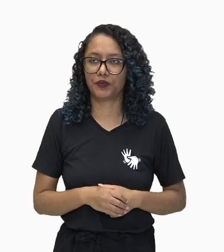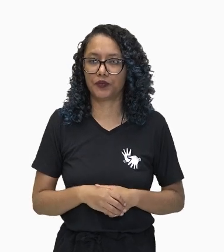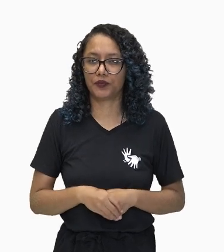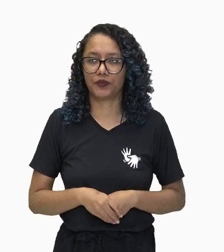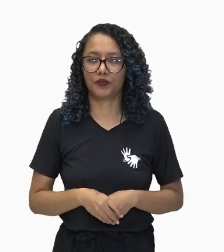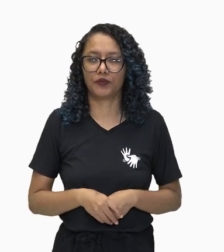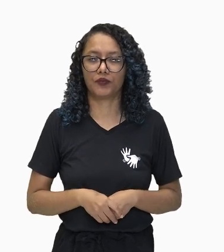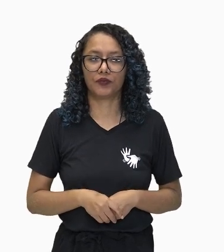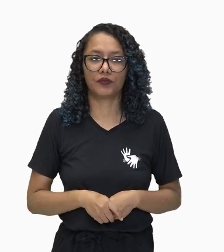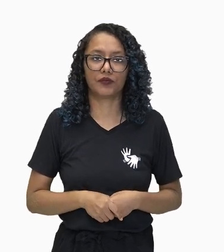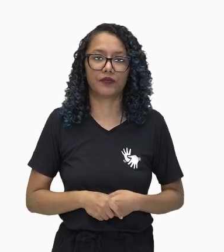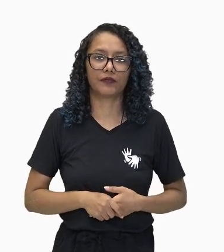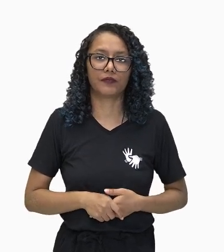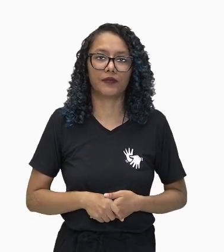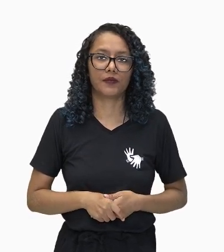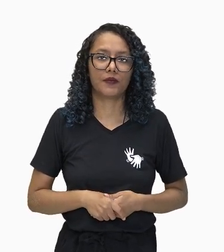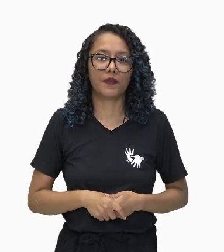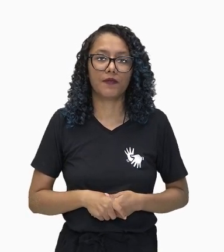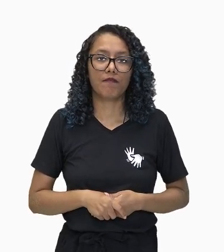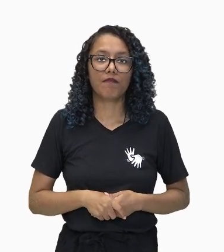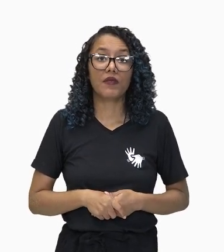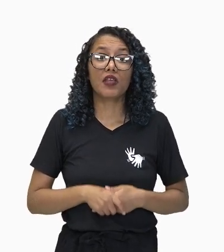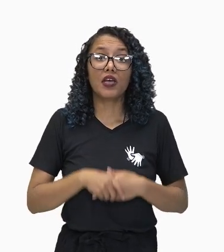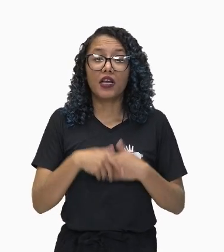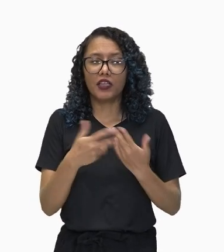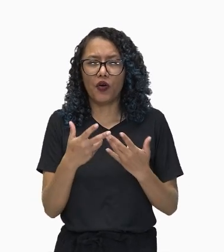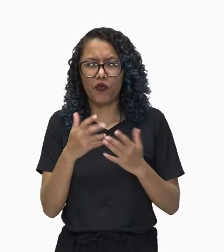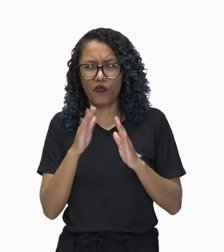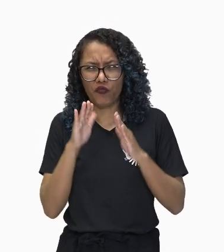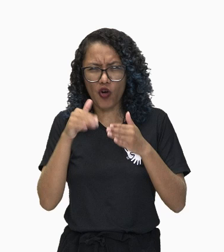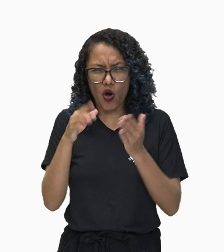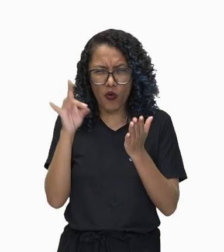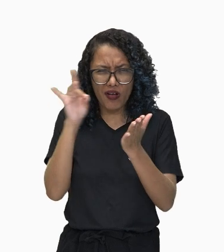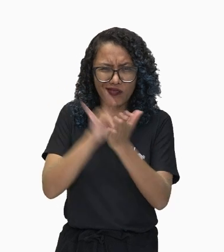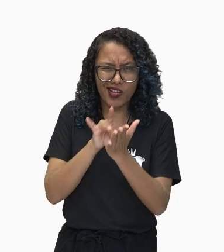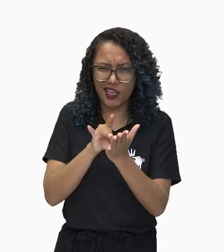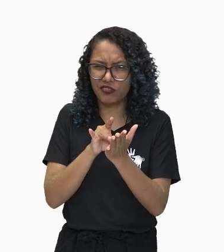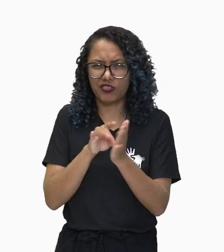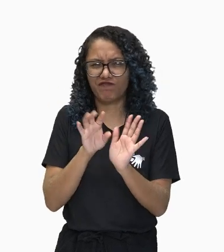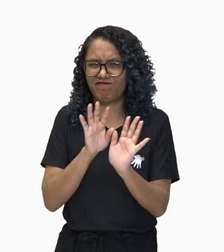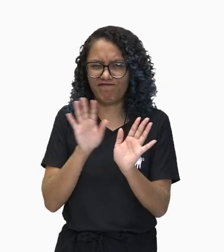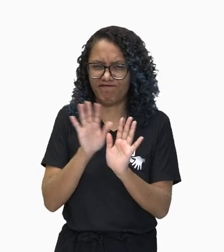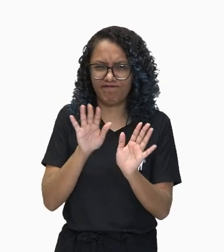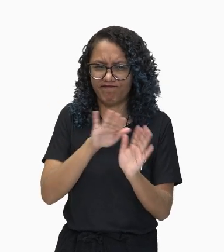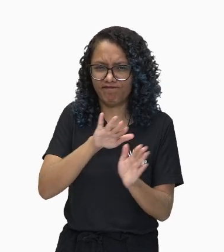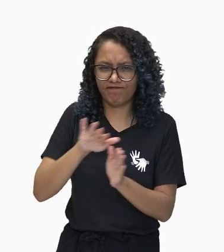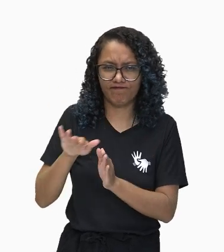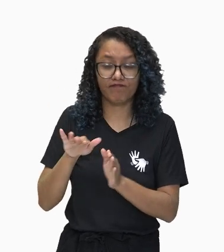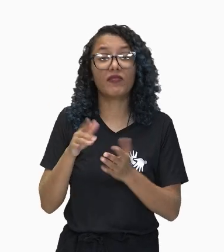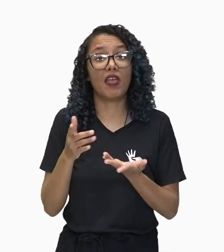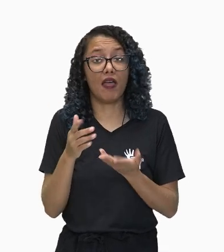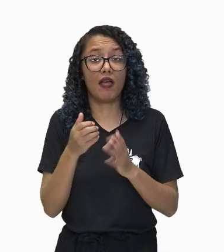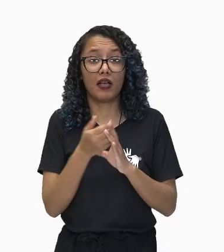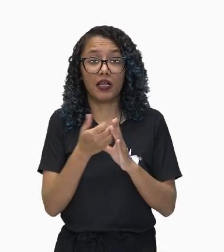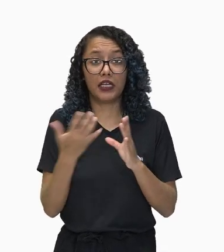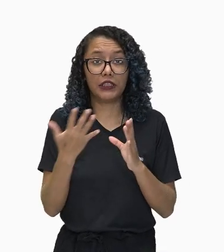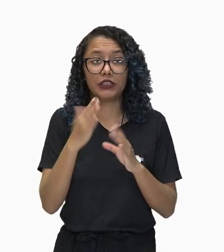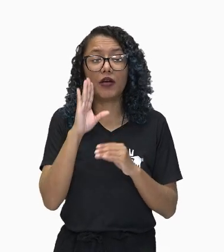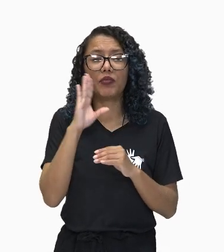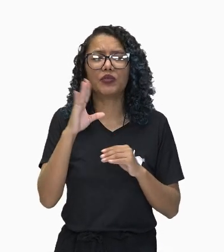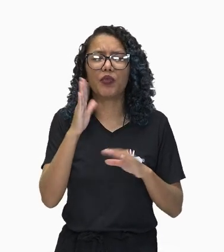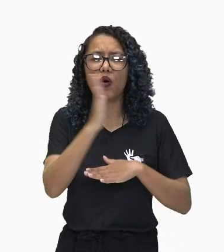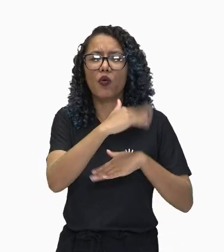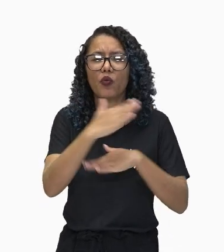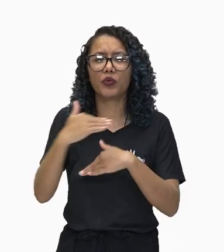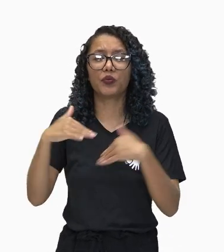característica a renúncia da perspectiva. Olha aqui um elemento importantíssimo do cubismo, a